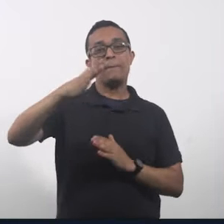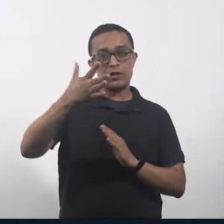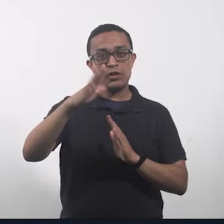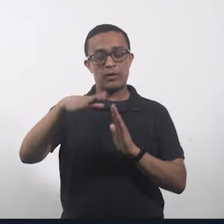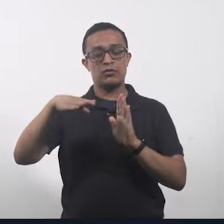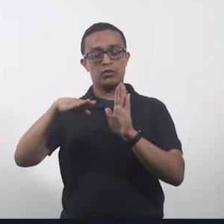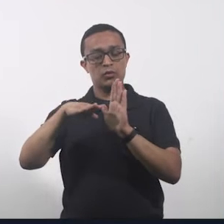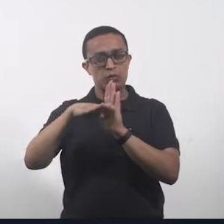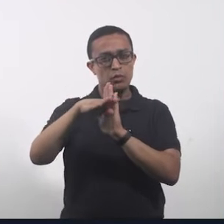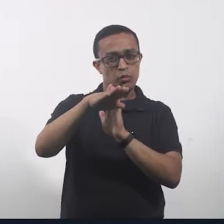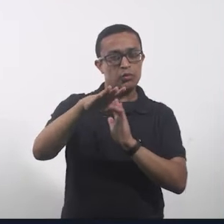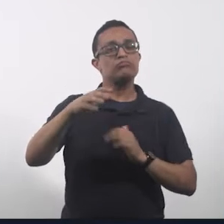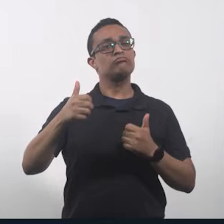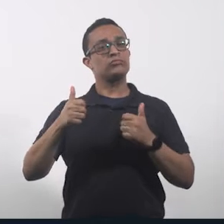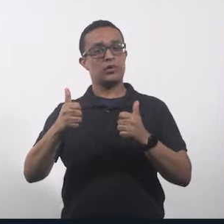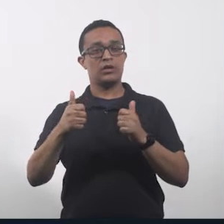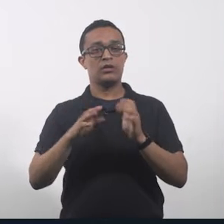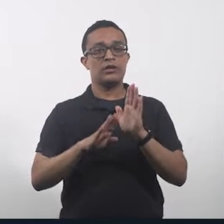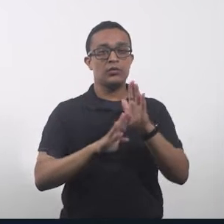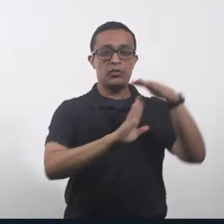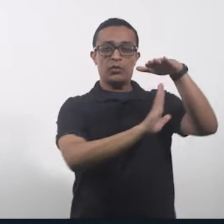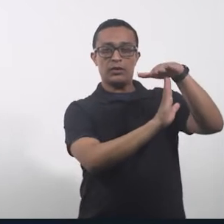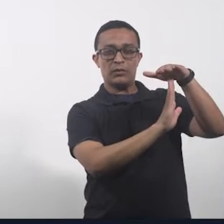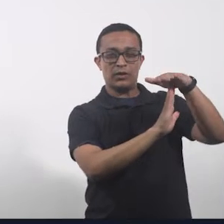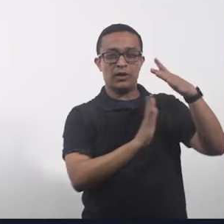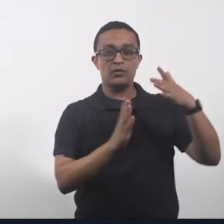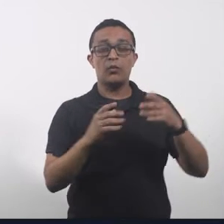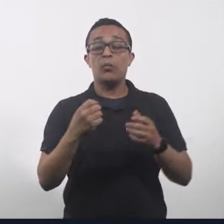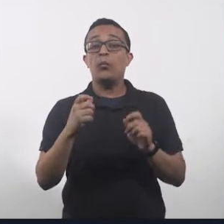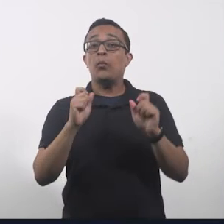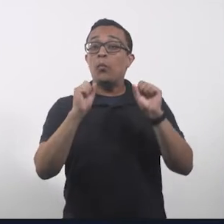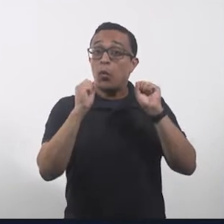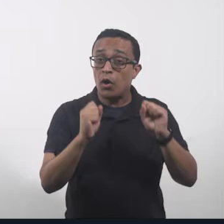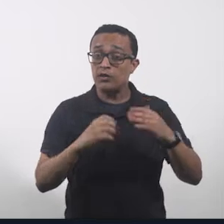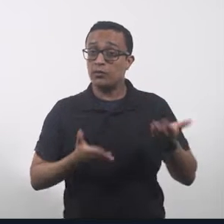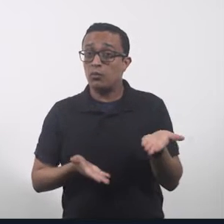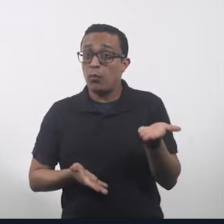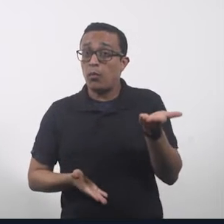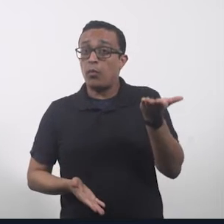estão estáveis e limitado quando há uma tendência de aumento.